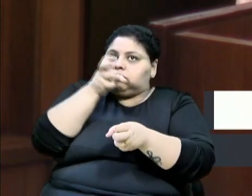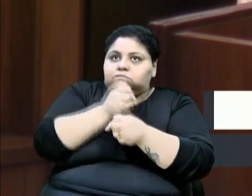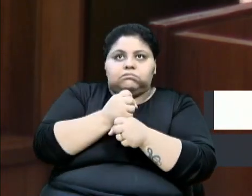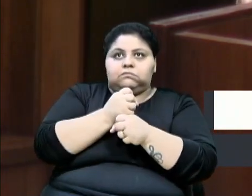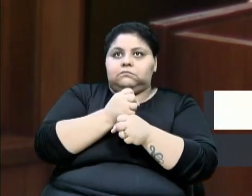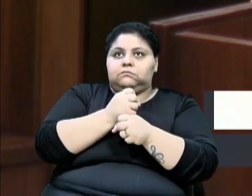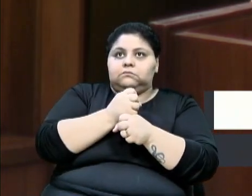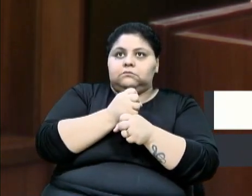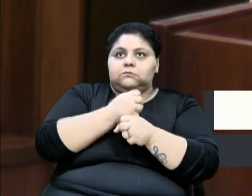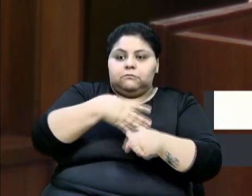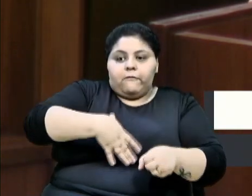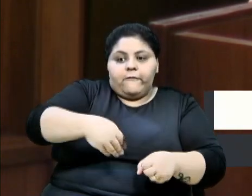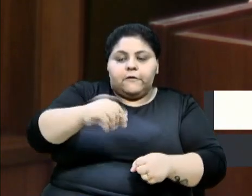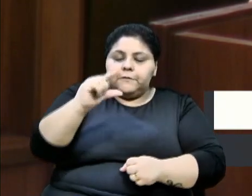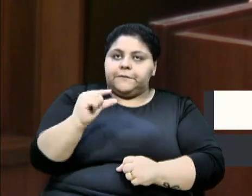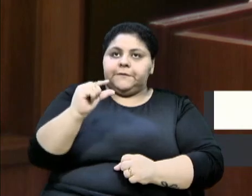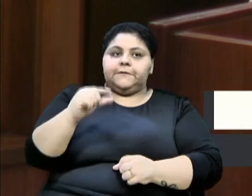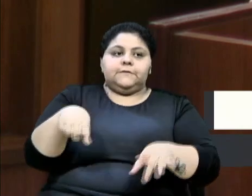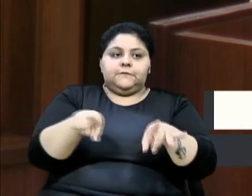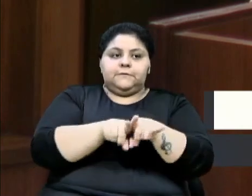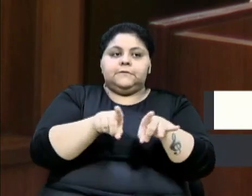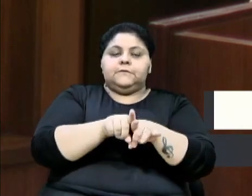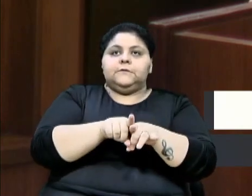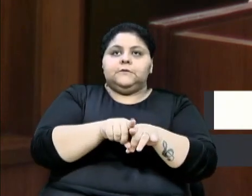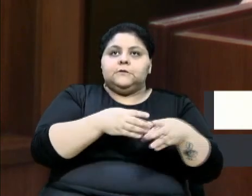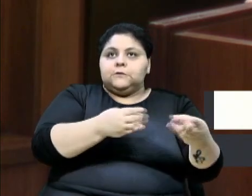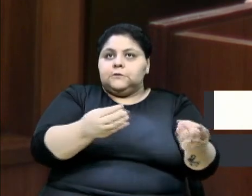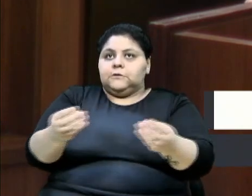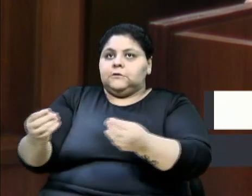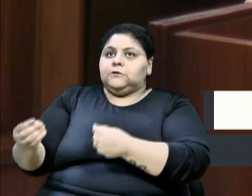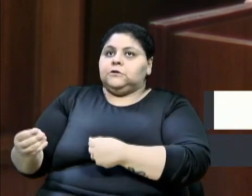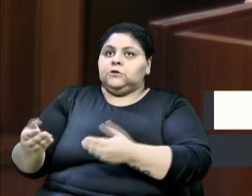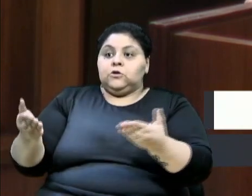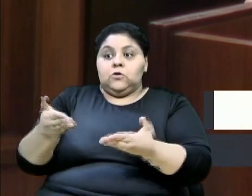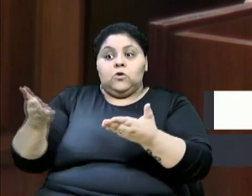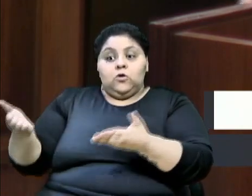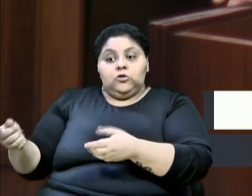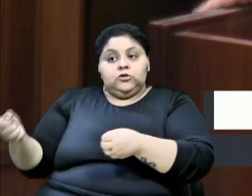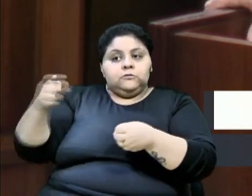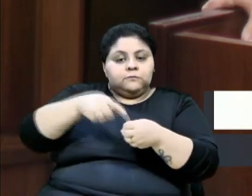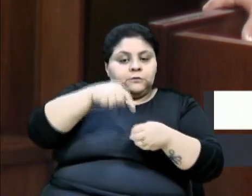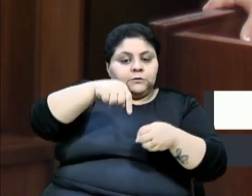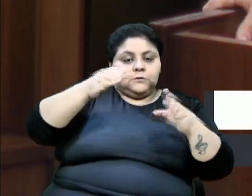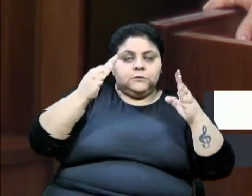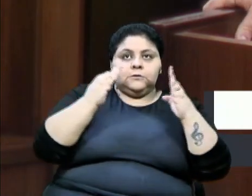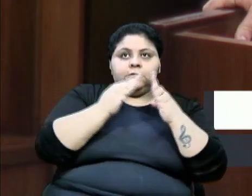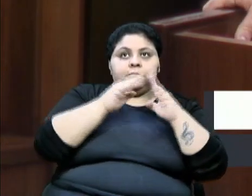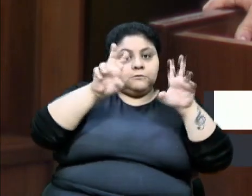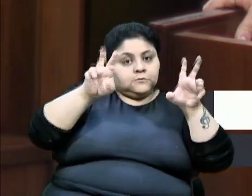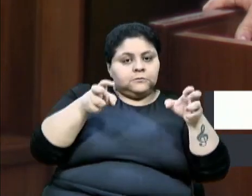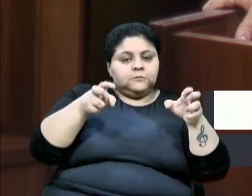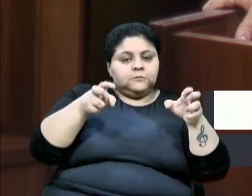Meneguzzi, um cachorrinho. Primeiro xixi e cocô que fazem, primeiro chinelo que rasgam, abandonam os animais. Tanto que